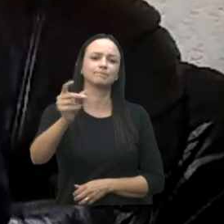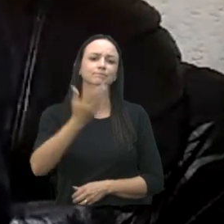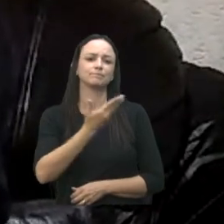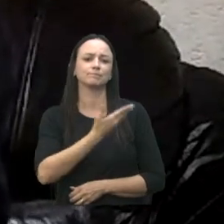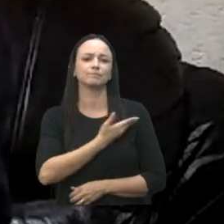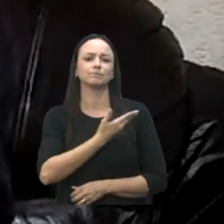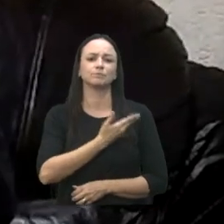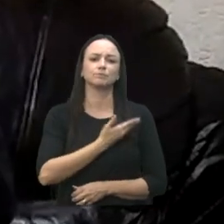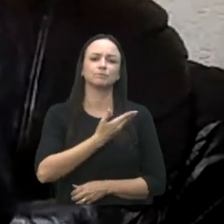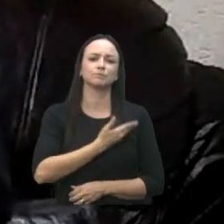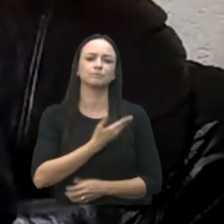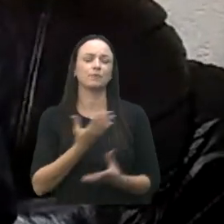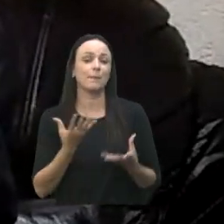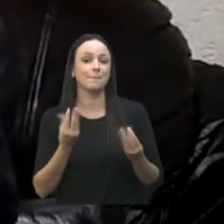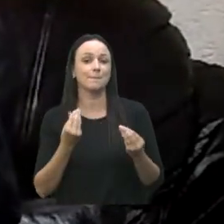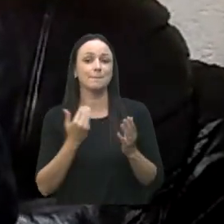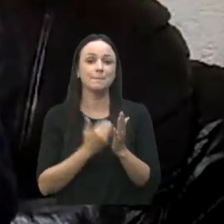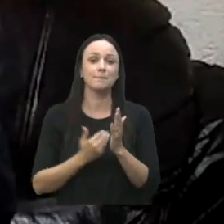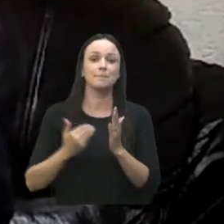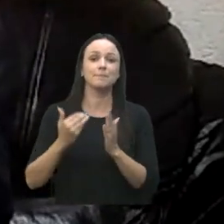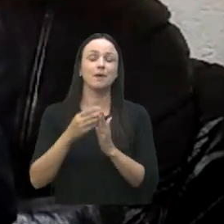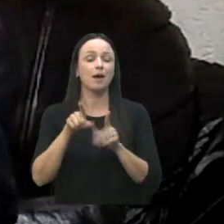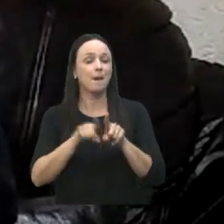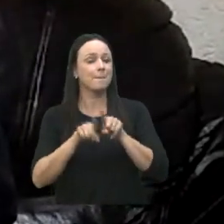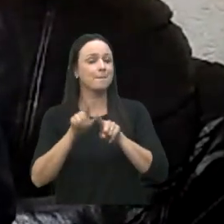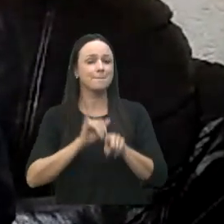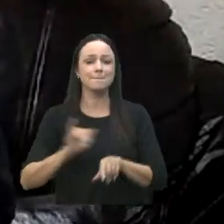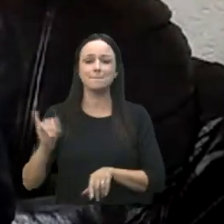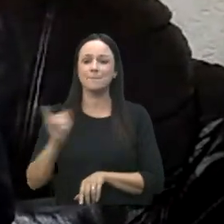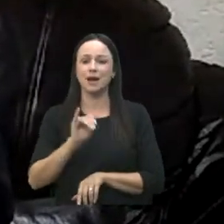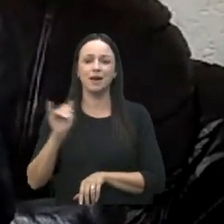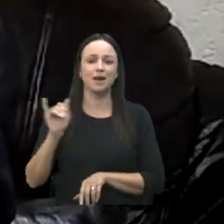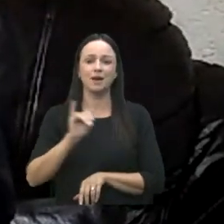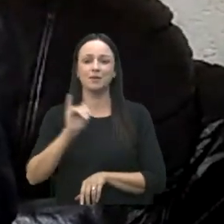Amigo é muito mais que um irmão.